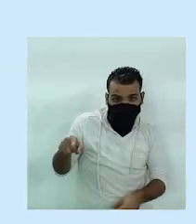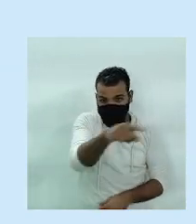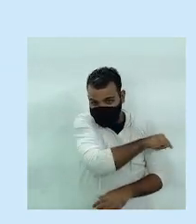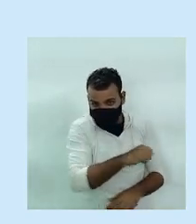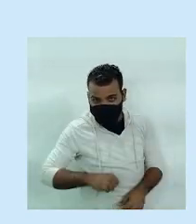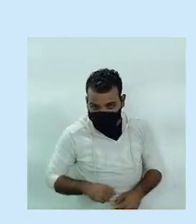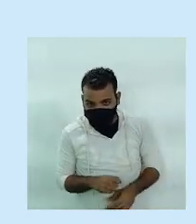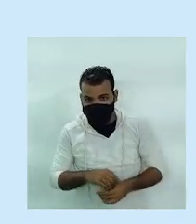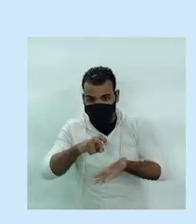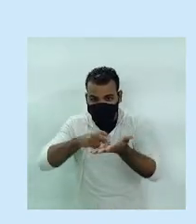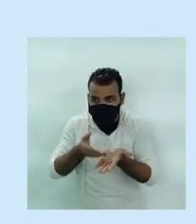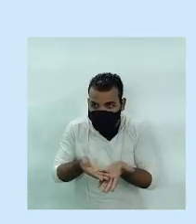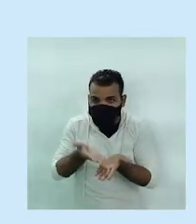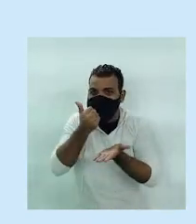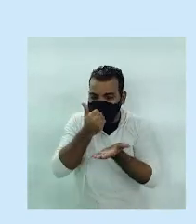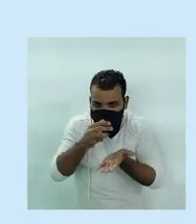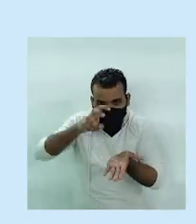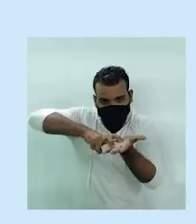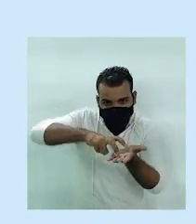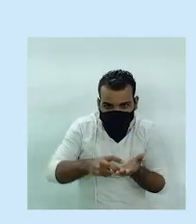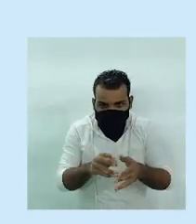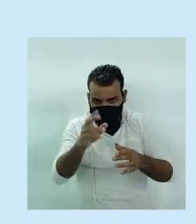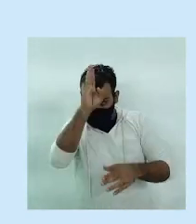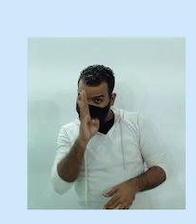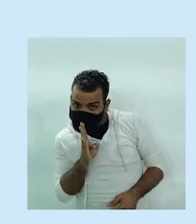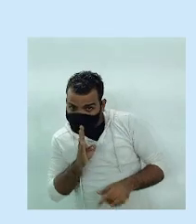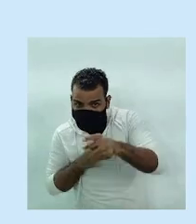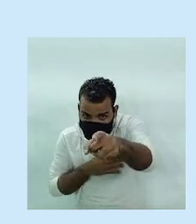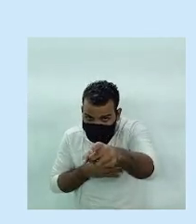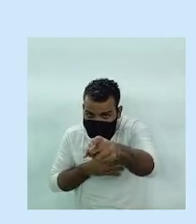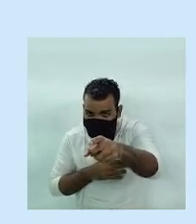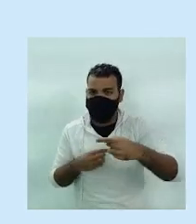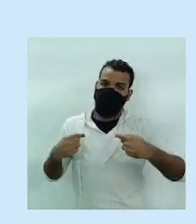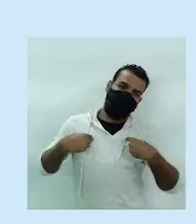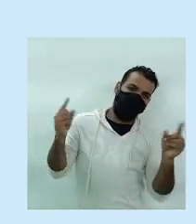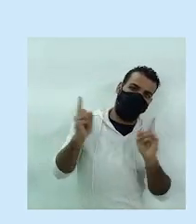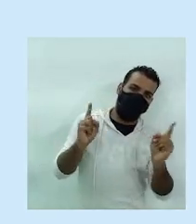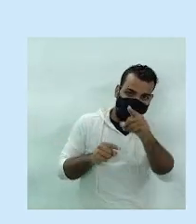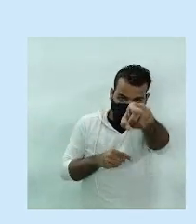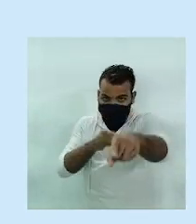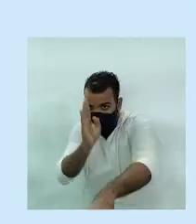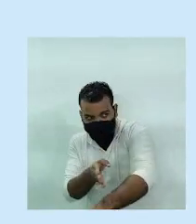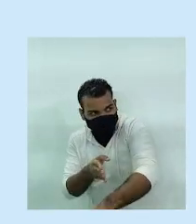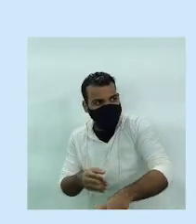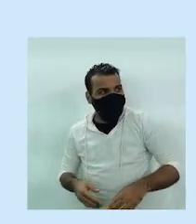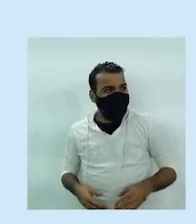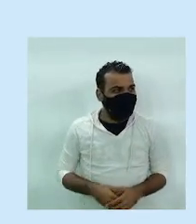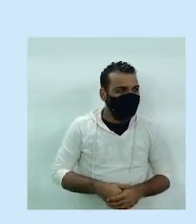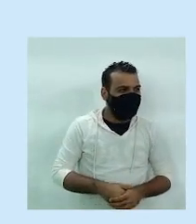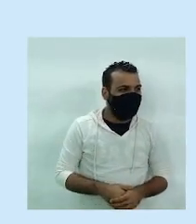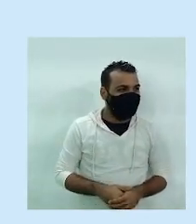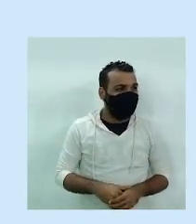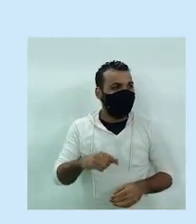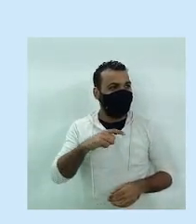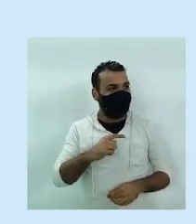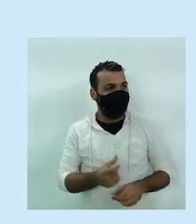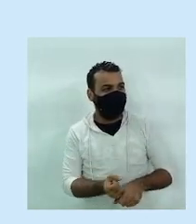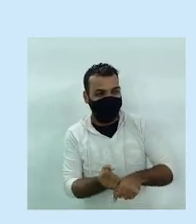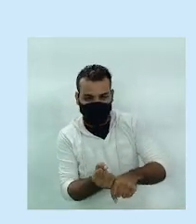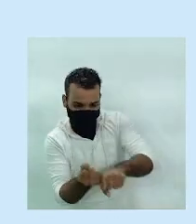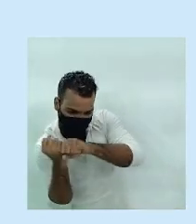não tomei café de graça. Vocês tomaram? Eu não tomei. Então, os portugueses davam o quê? Davam espelhos,